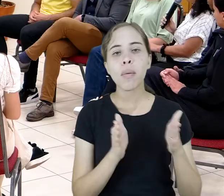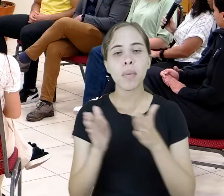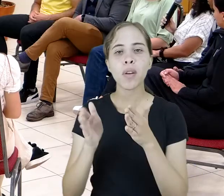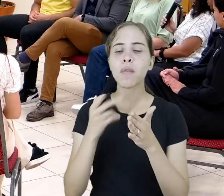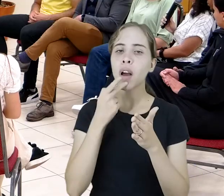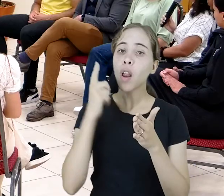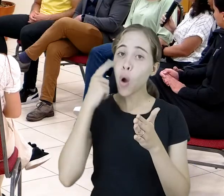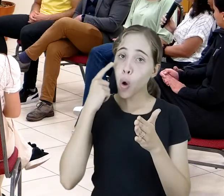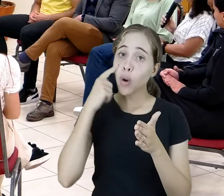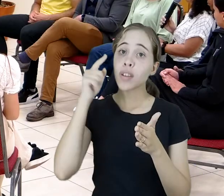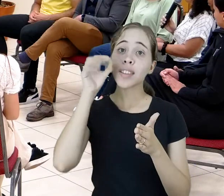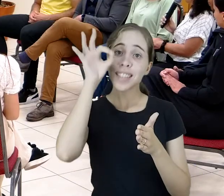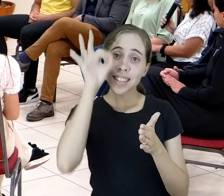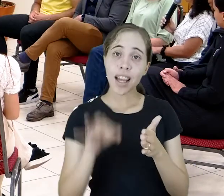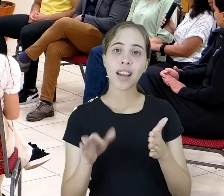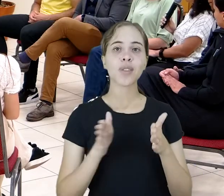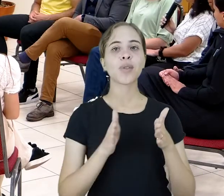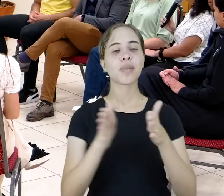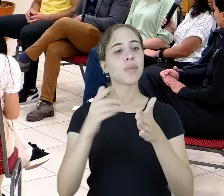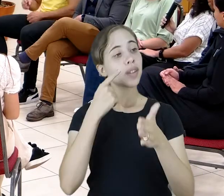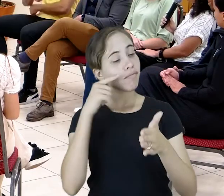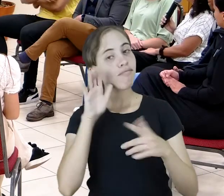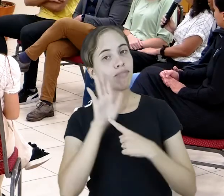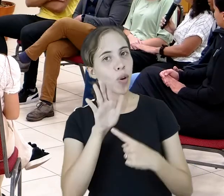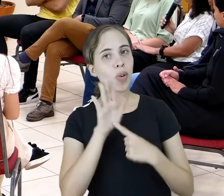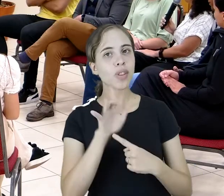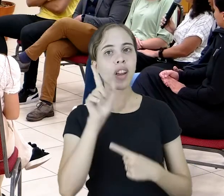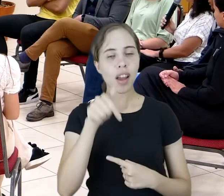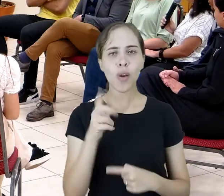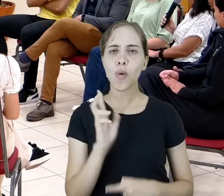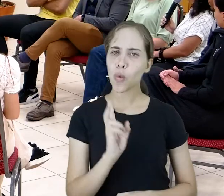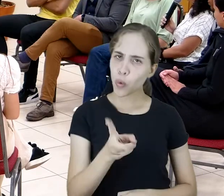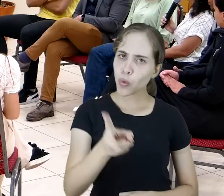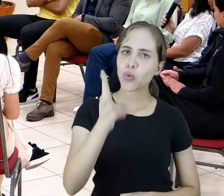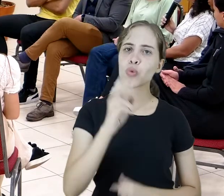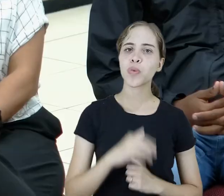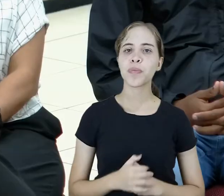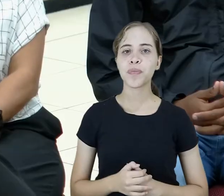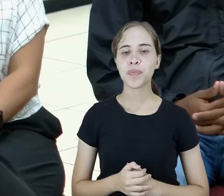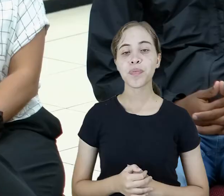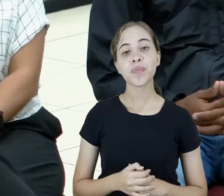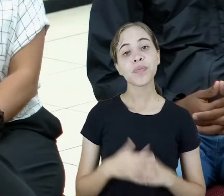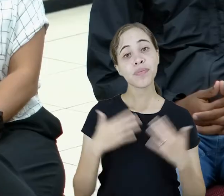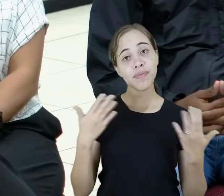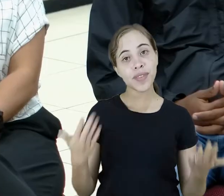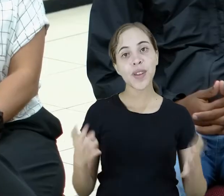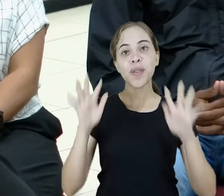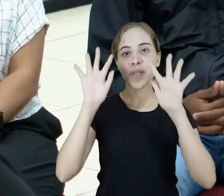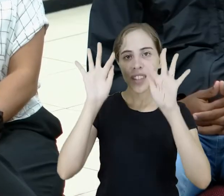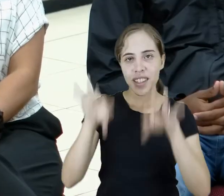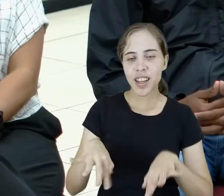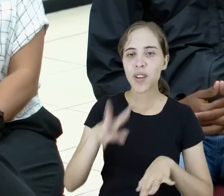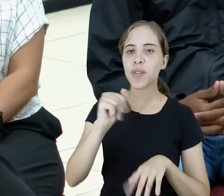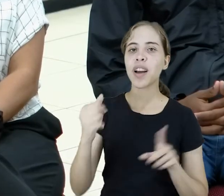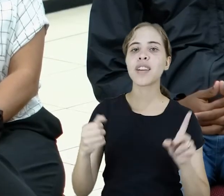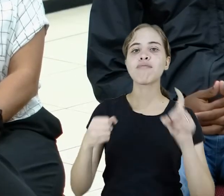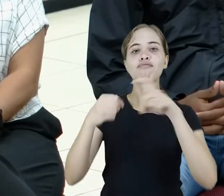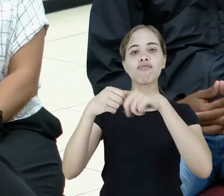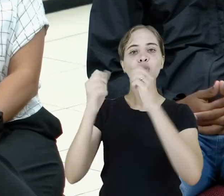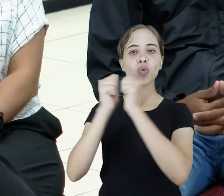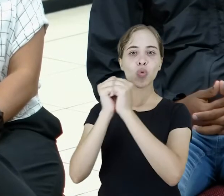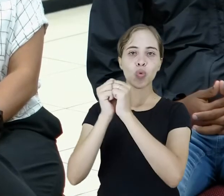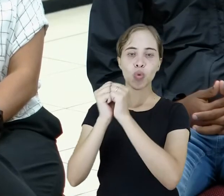caminho certo. Esses são os convênios que você fez. Continue. E no final você vai voltar a viver comigo